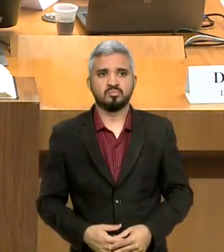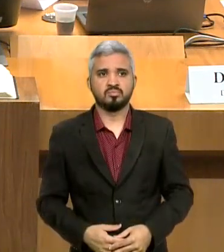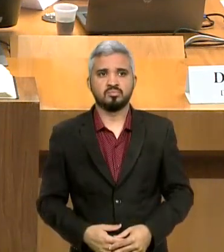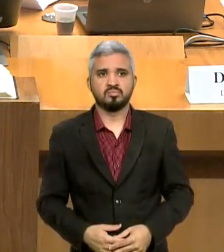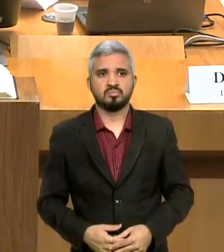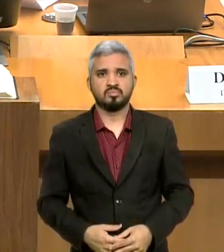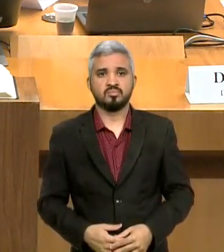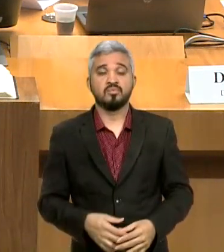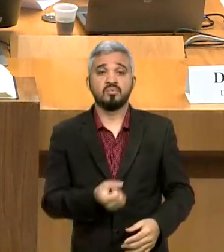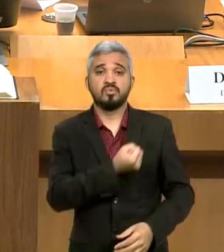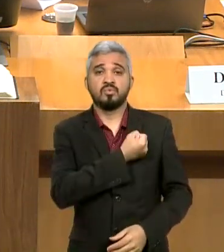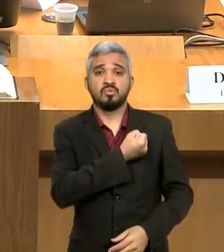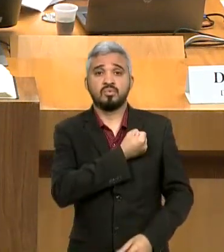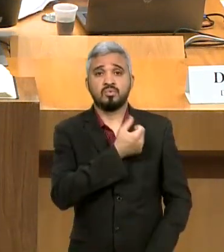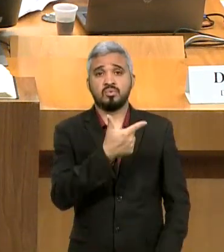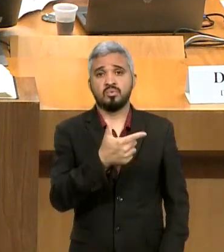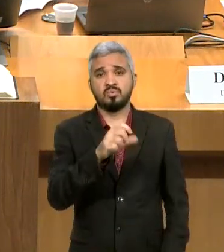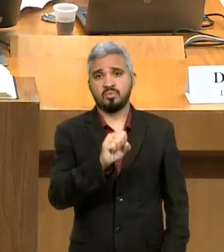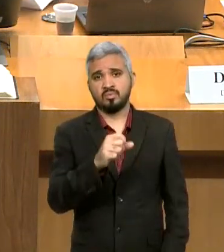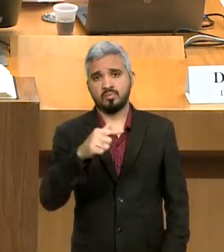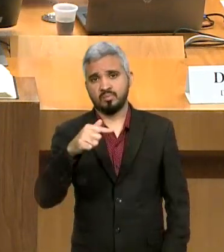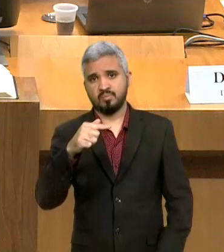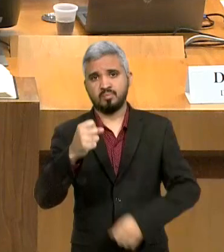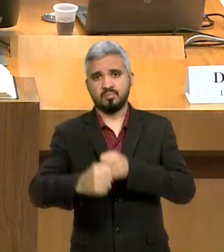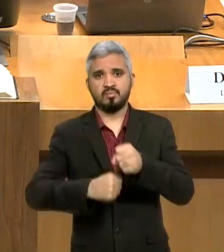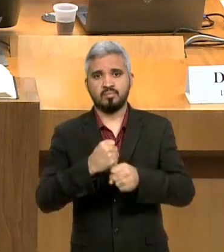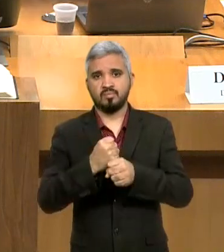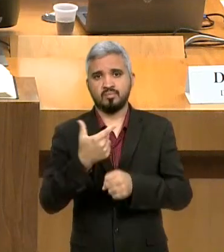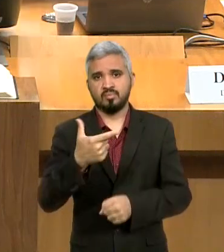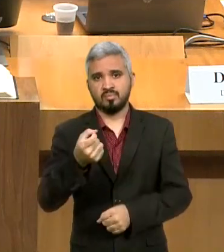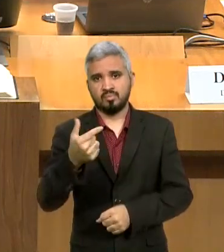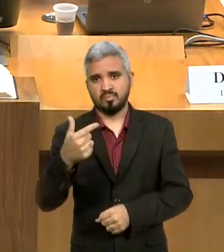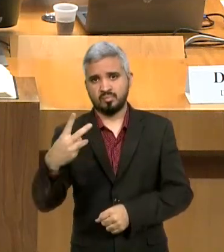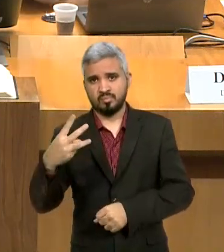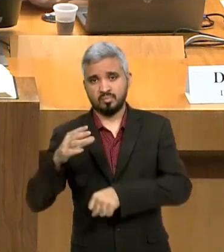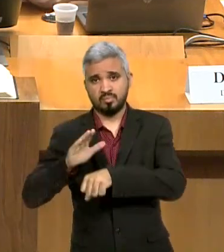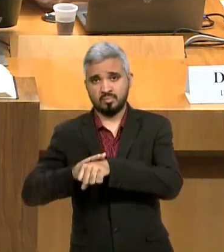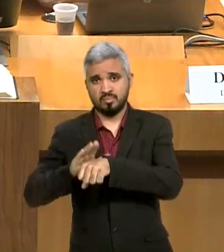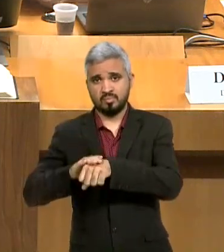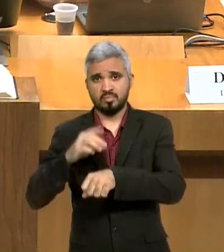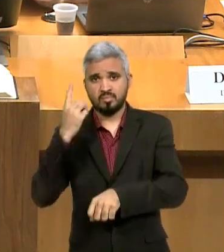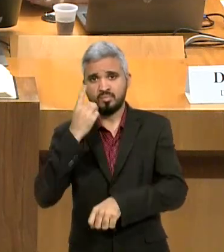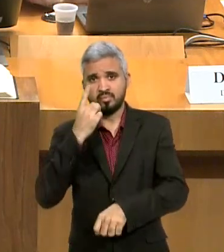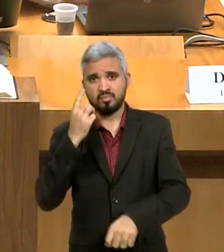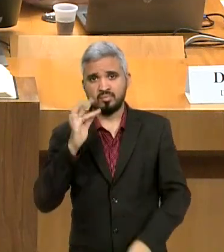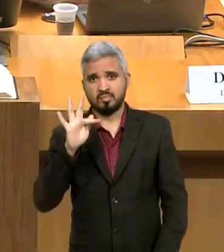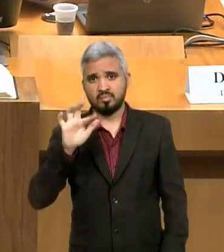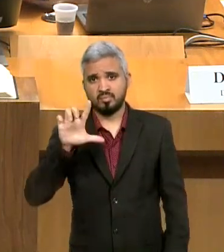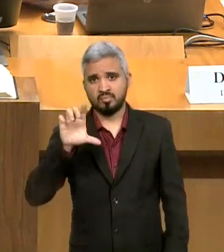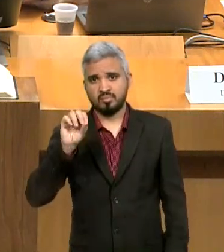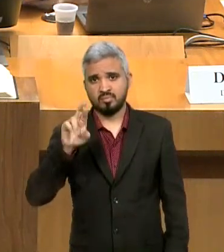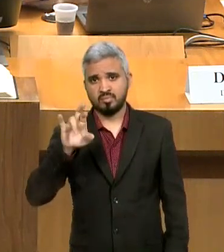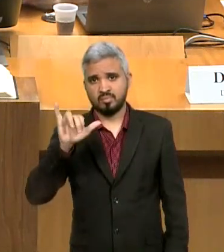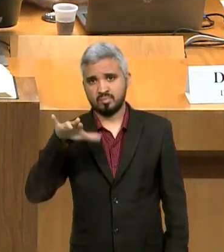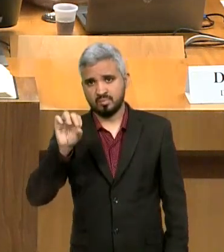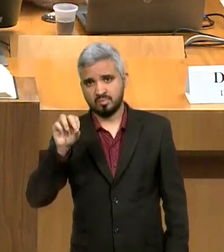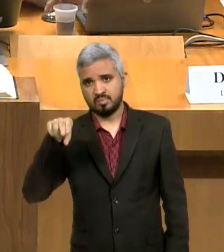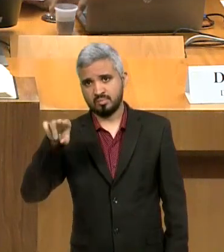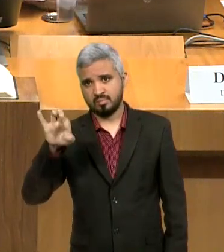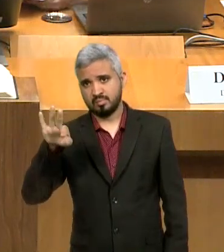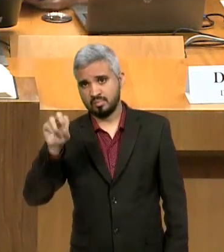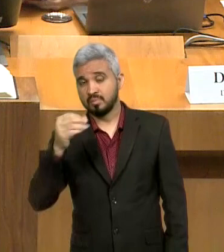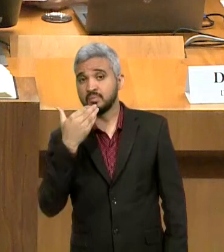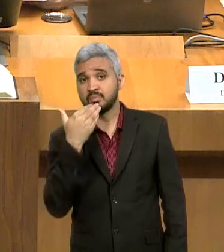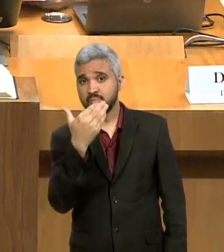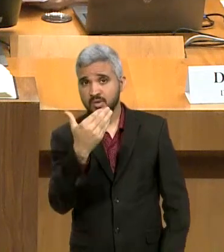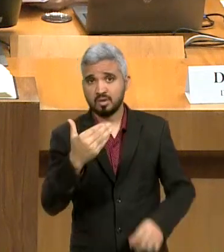Requerimento número 287 de 2023, de autoria do deputado Florêncio Neto. Solicita que, após aprovação